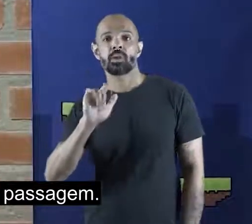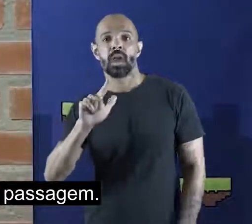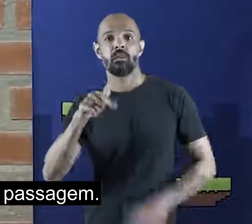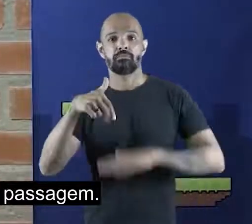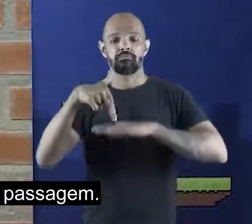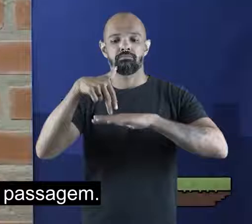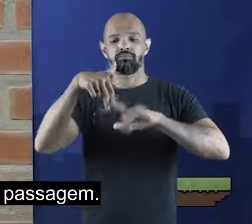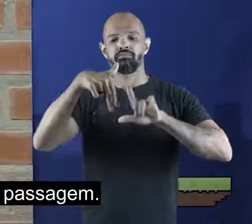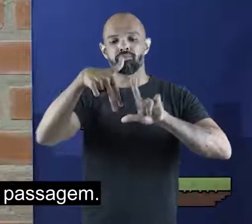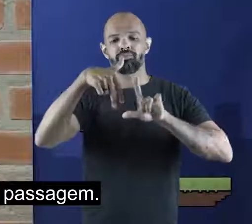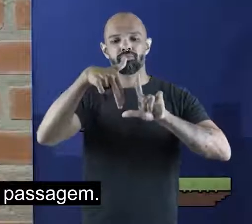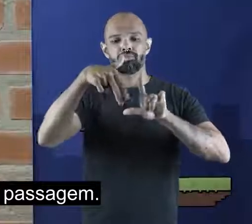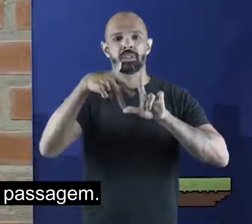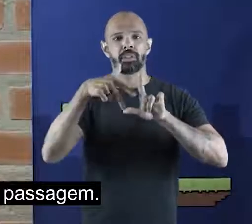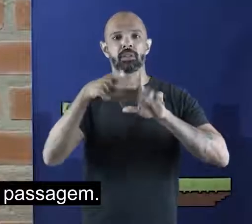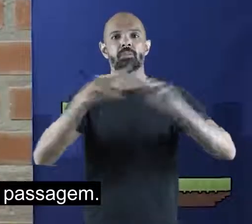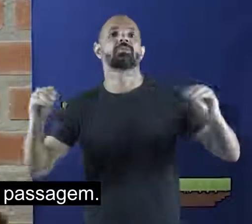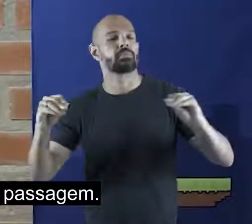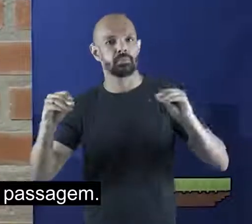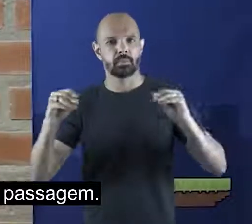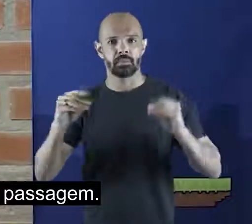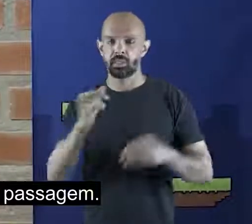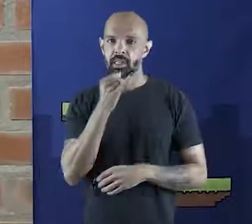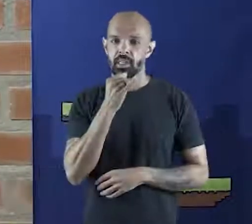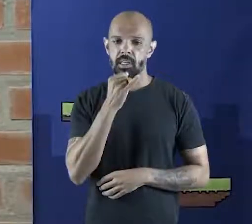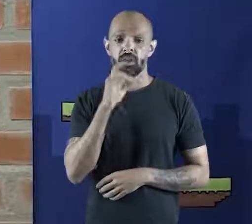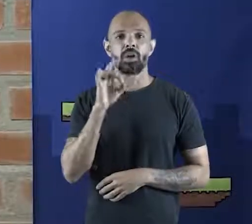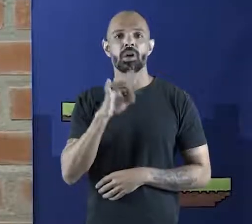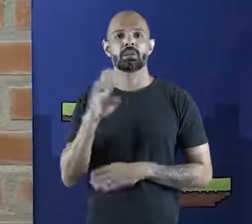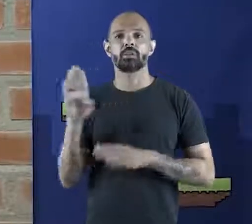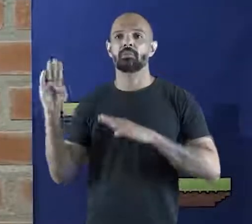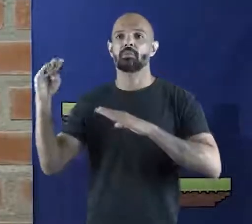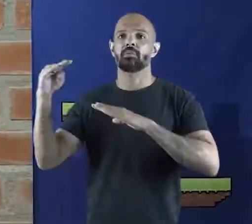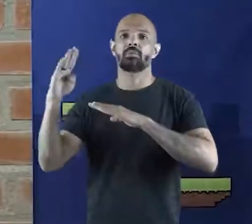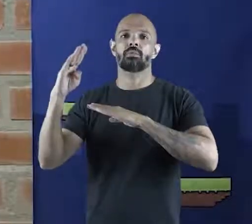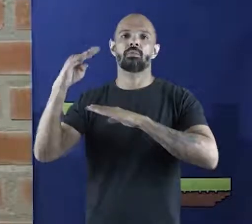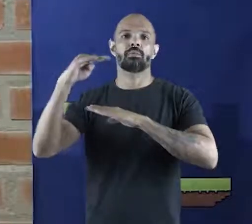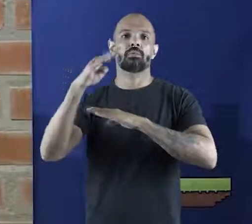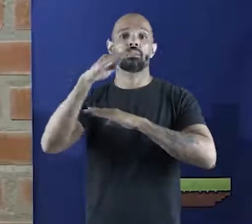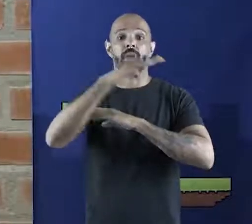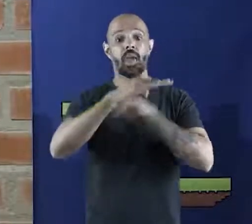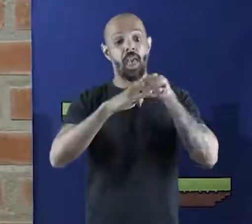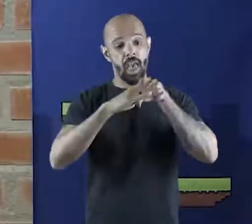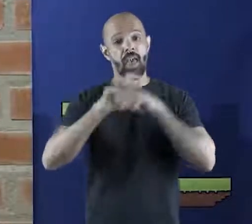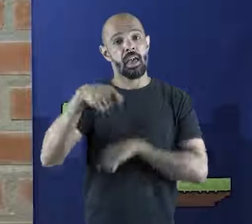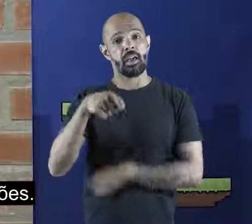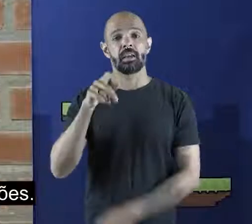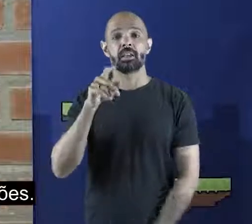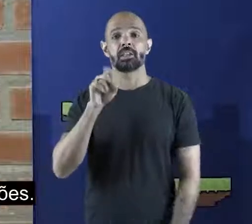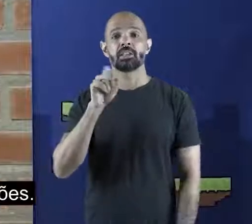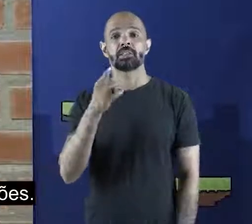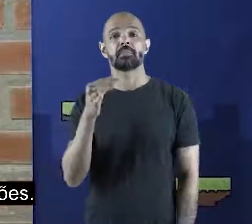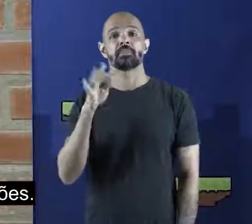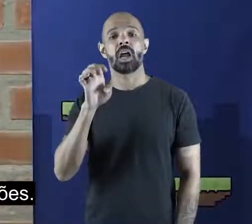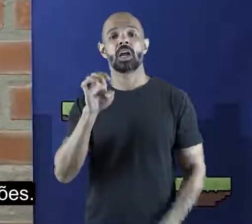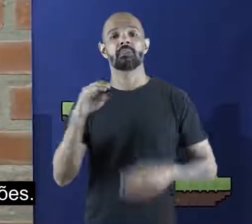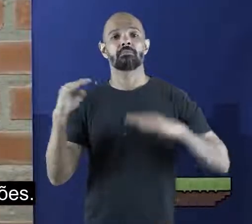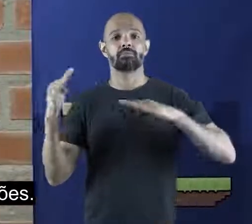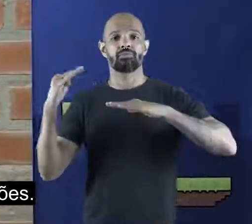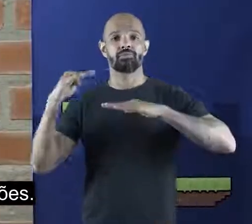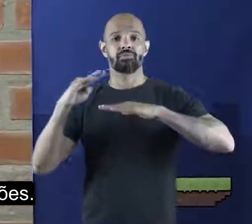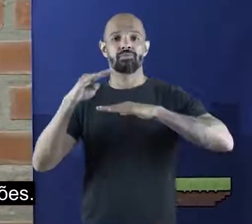tela, sem deixar nenhum traço da sua passagem. Ou seja, só a navezinha andando pela tela é um sprite, né? Ou ela está andando lá pela tela, é